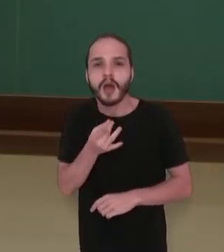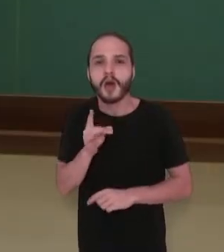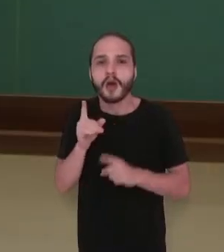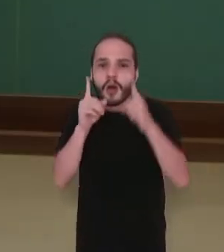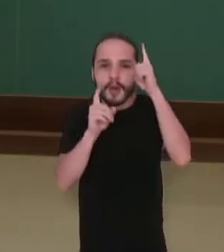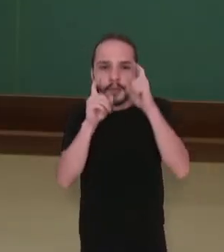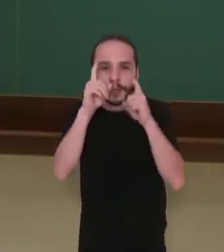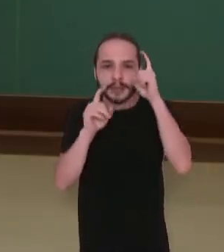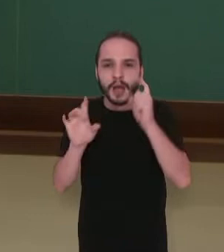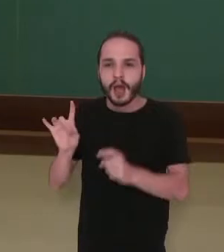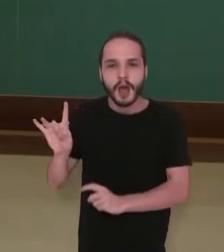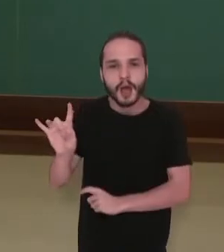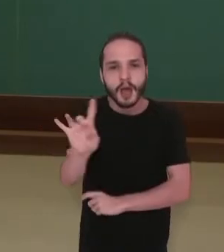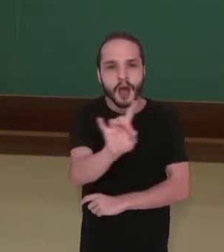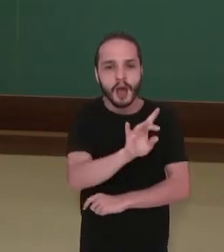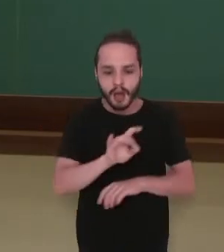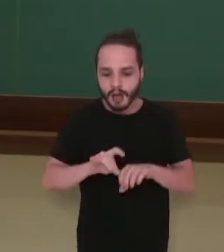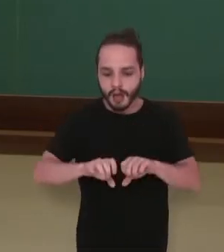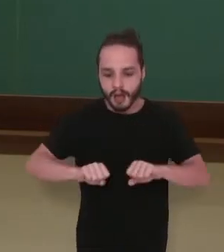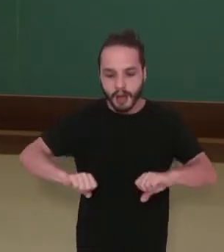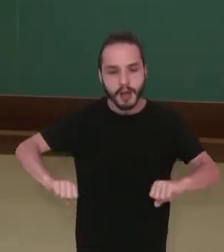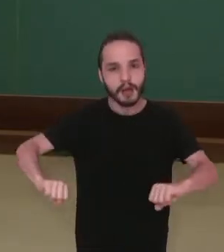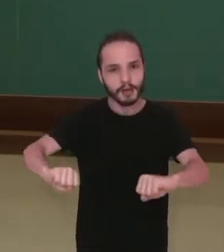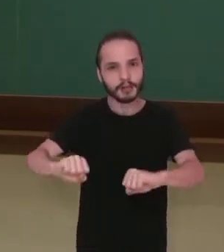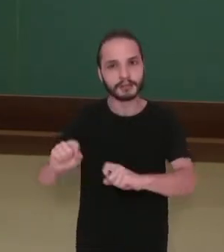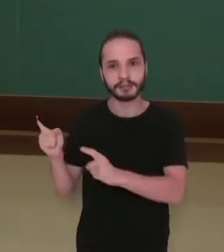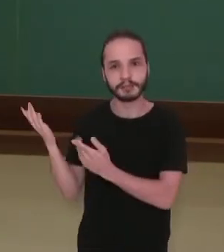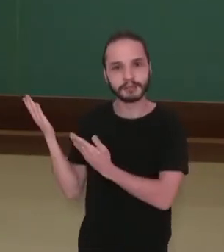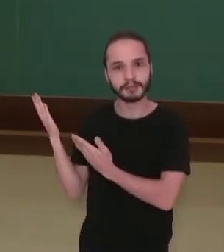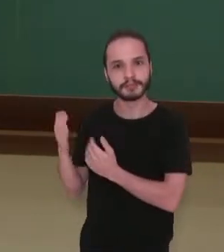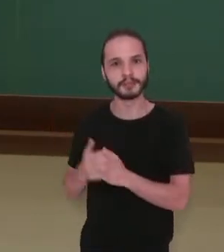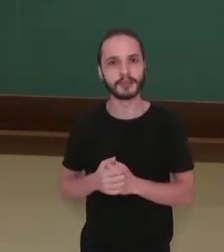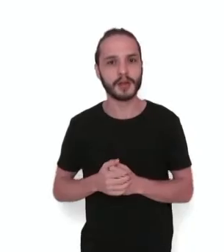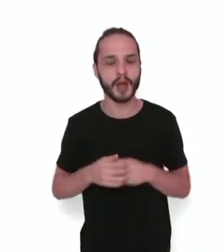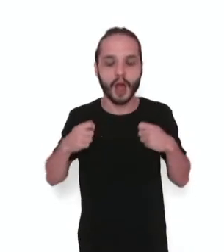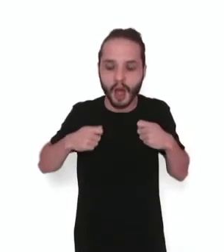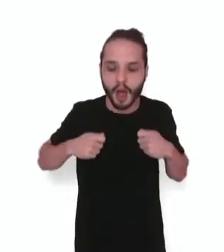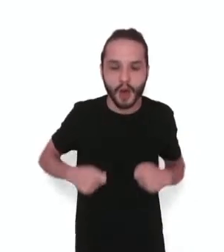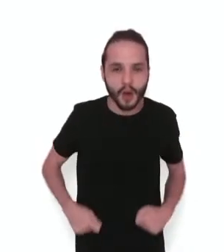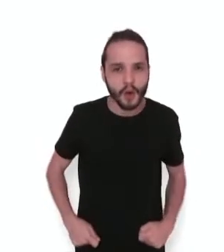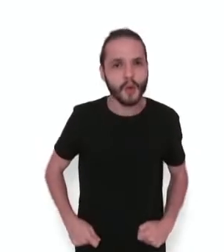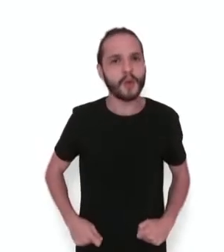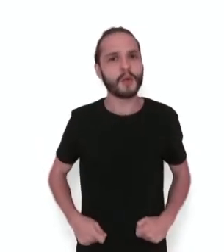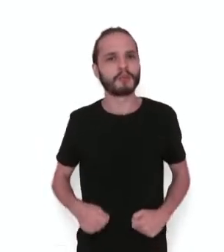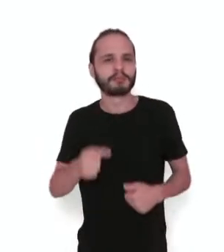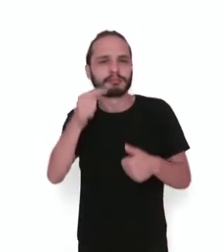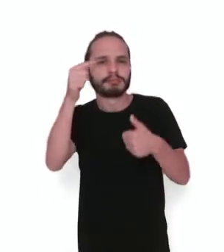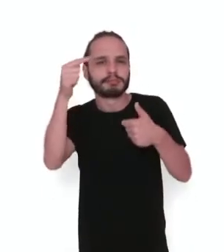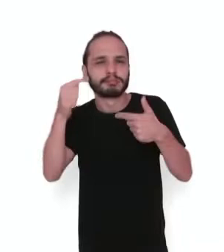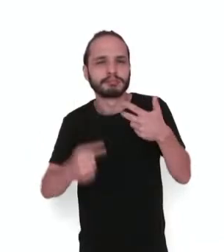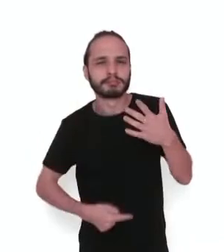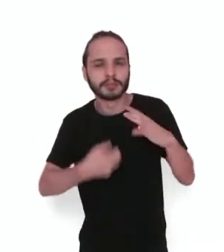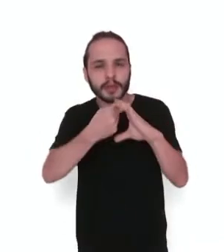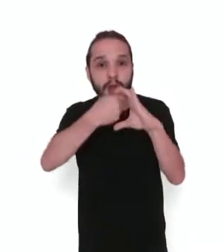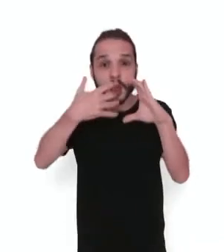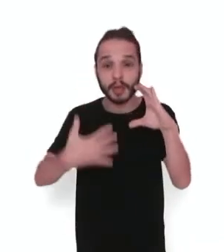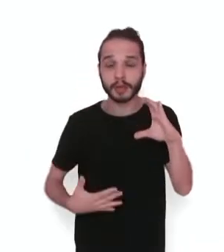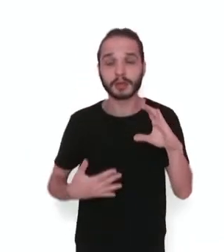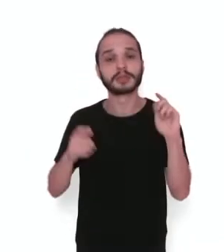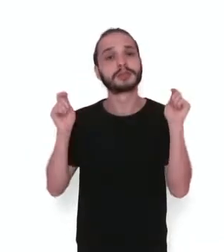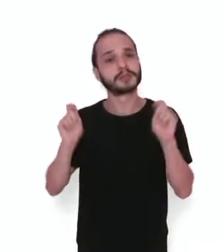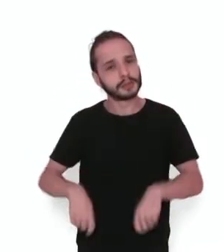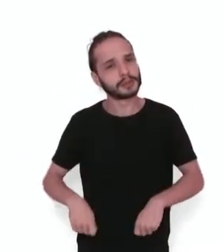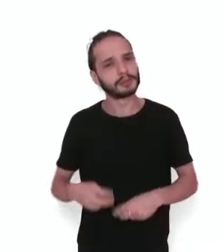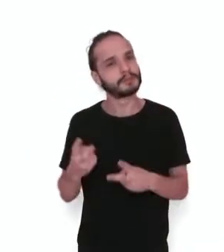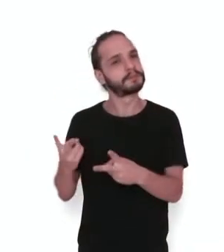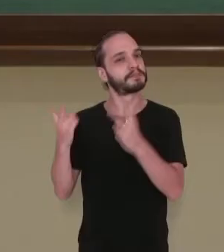expressão facial, Eu posso ver a vestimenta, Todas essas características já me